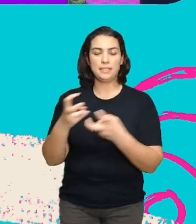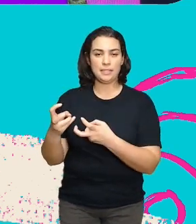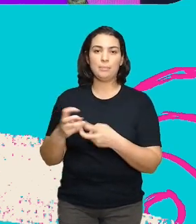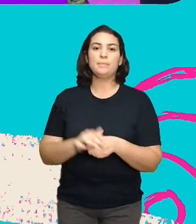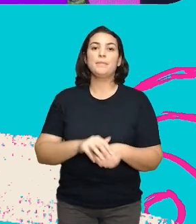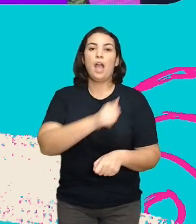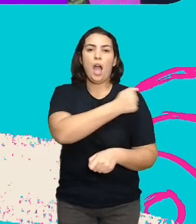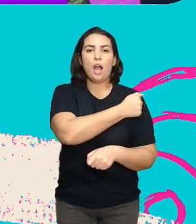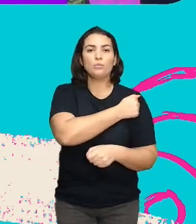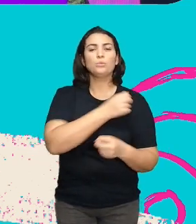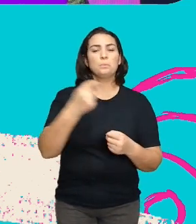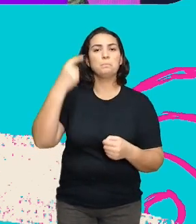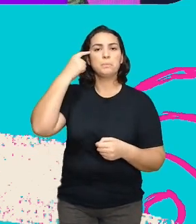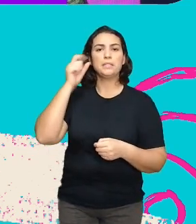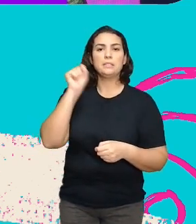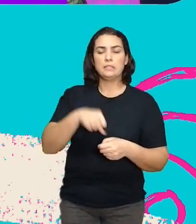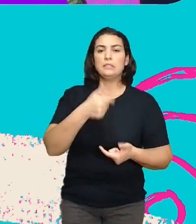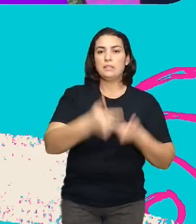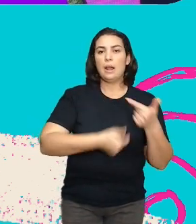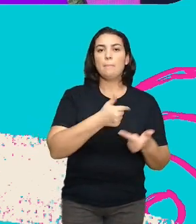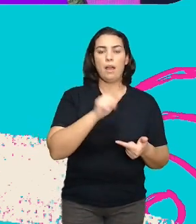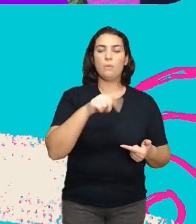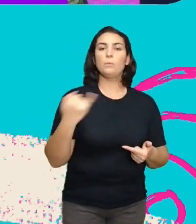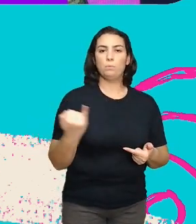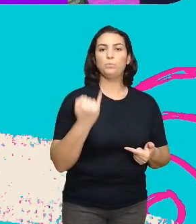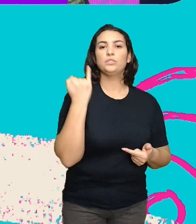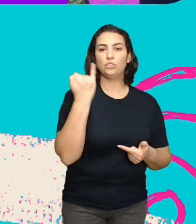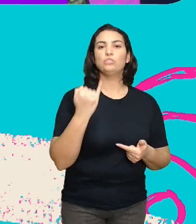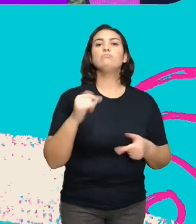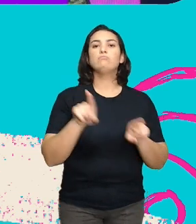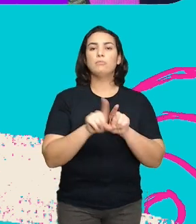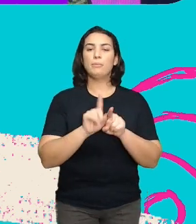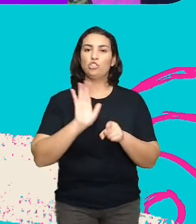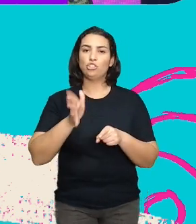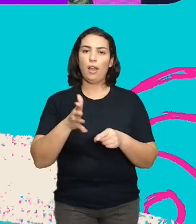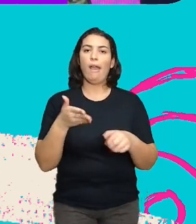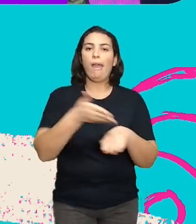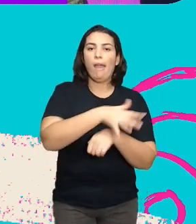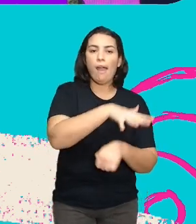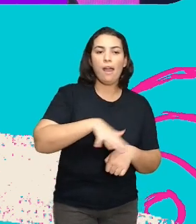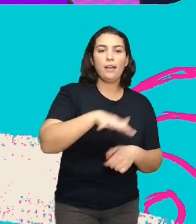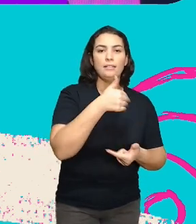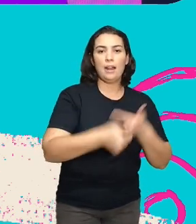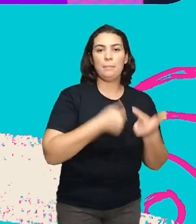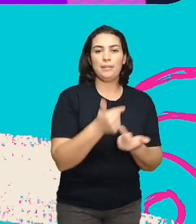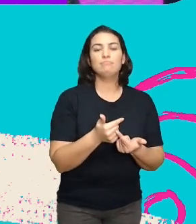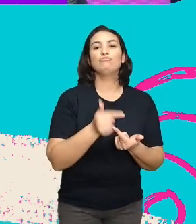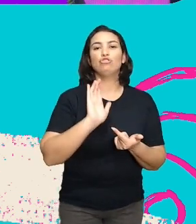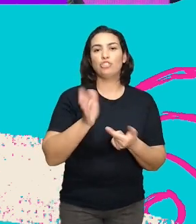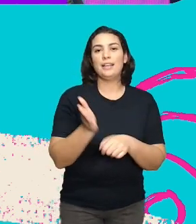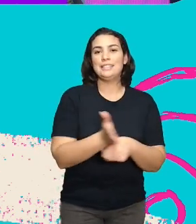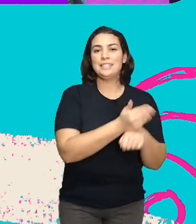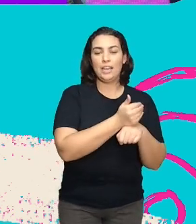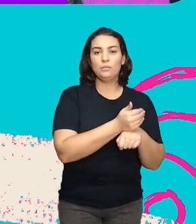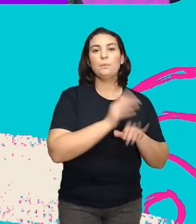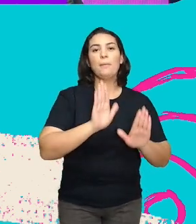como algo importante, fazem parte, ingressam no mundo do trabalho muito precocemente, mas nem sempre por